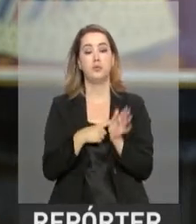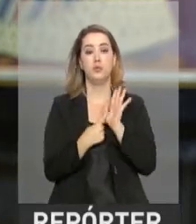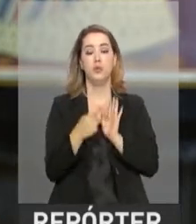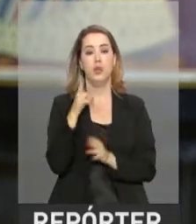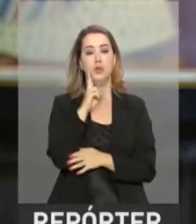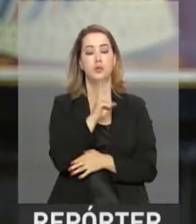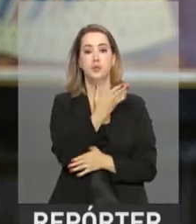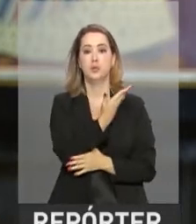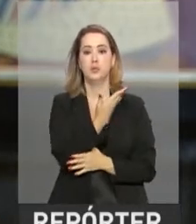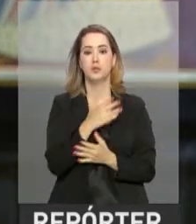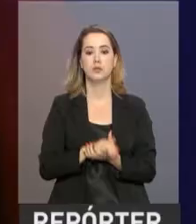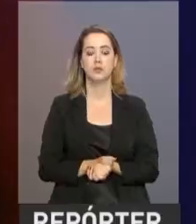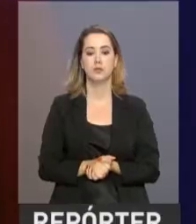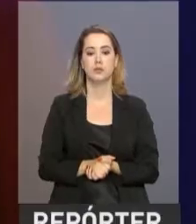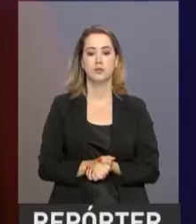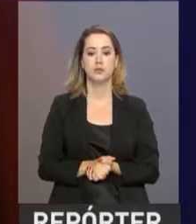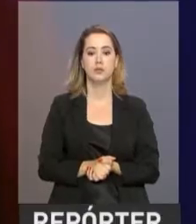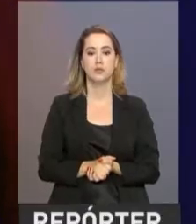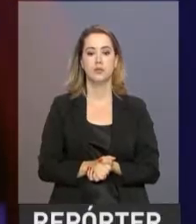assistir um trechinho.